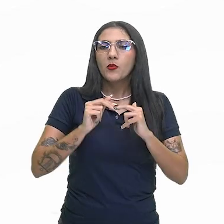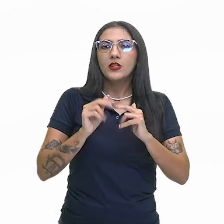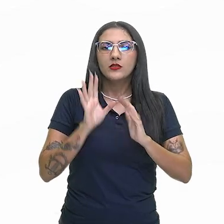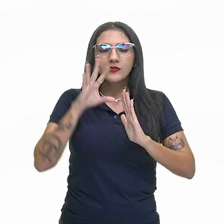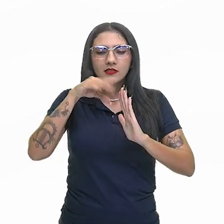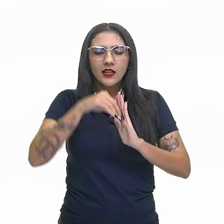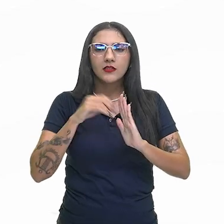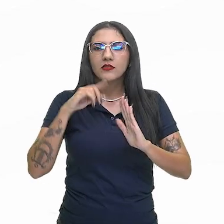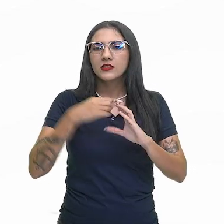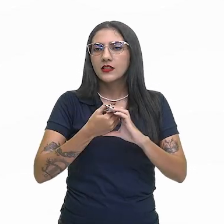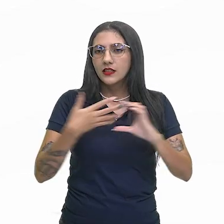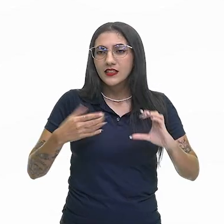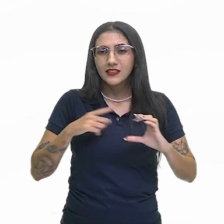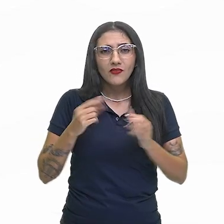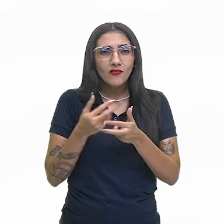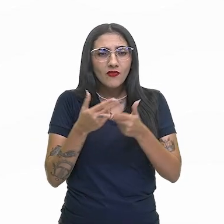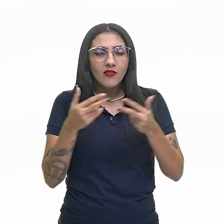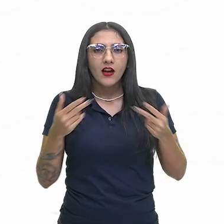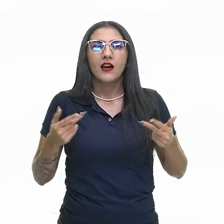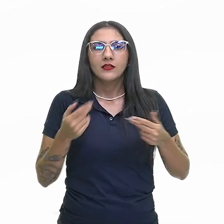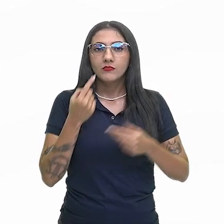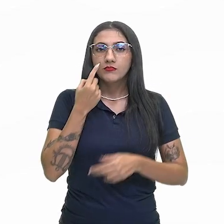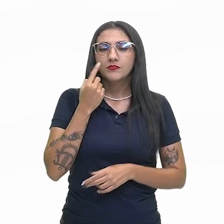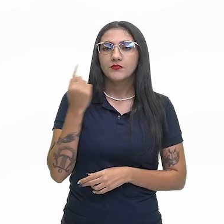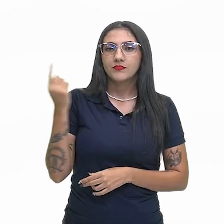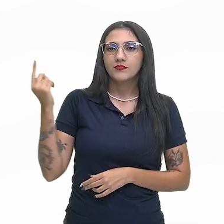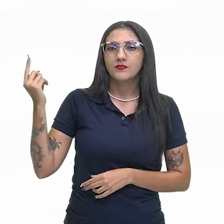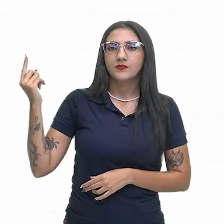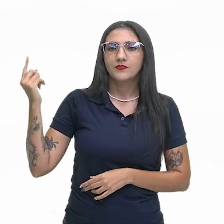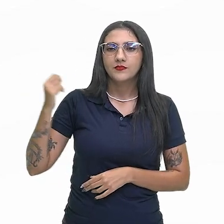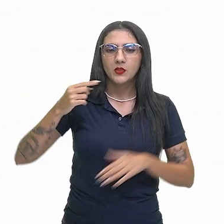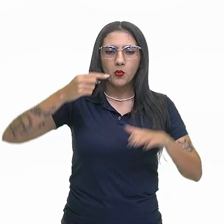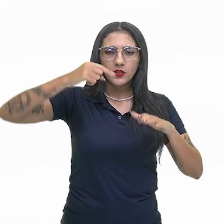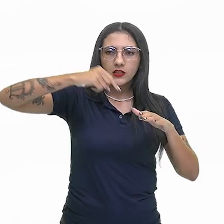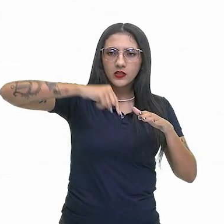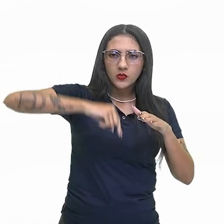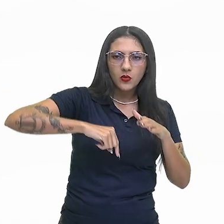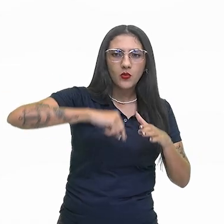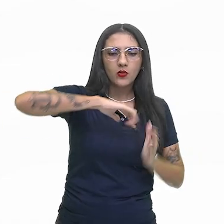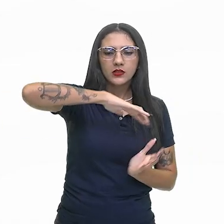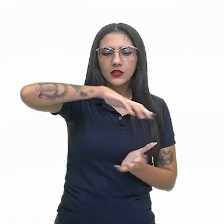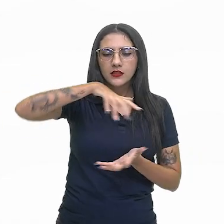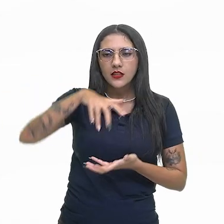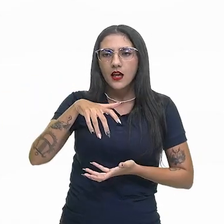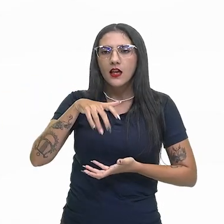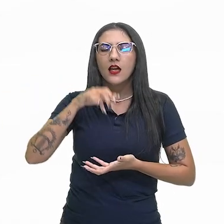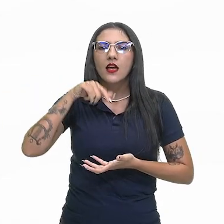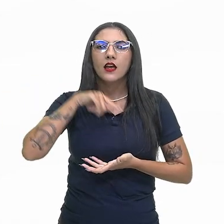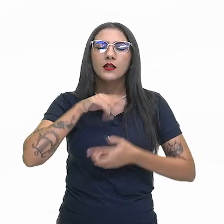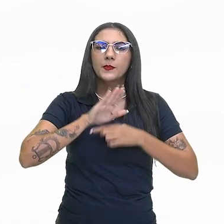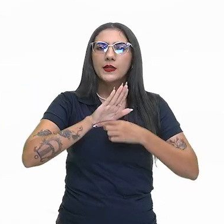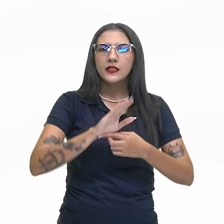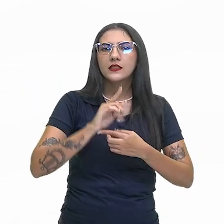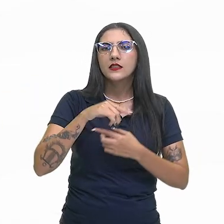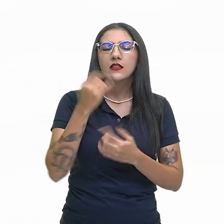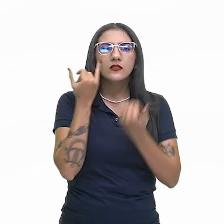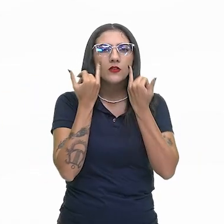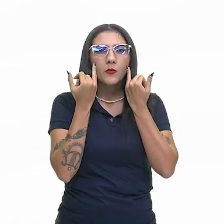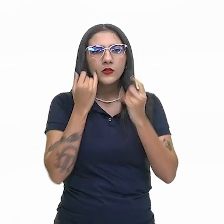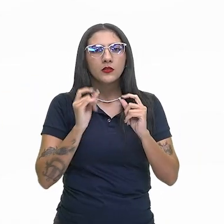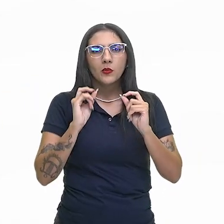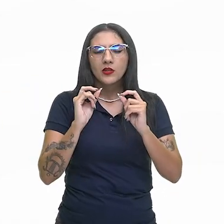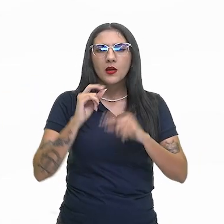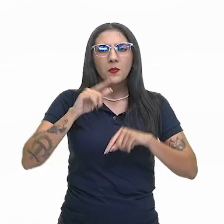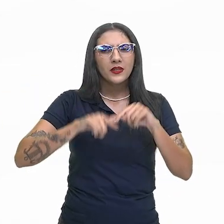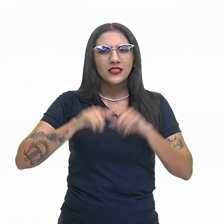que a gente vai ver na próxima tela aí. O chamado interior da Terra, ele mostra para a gente essa informação de que a Terra não é um